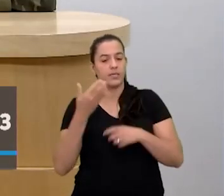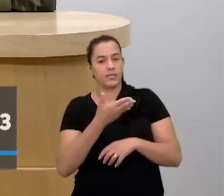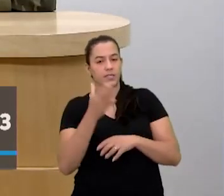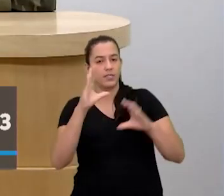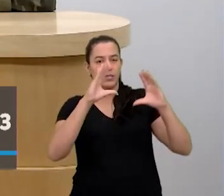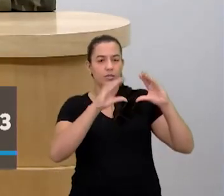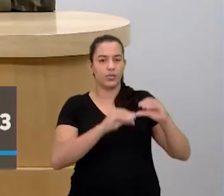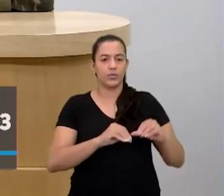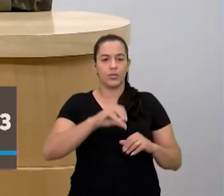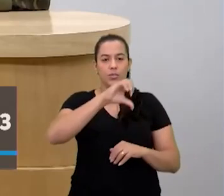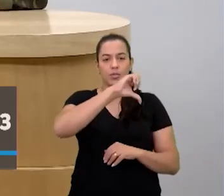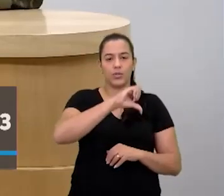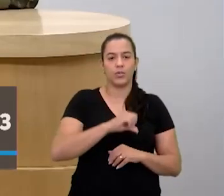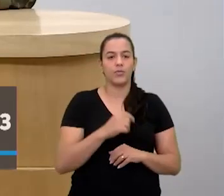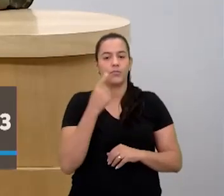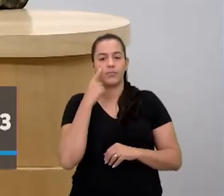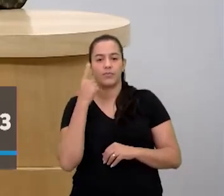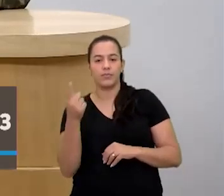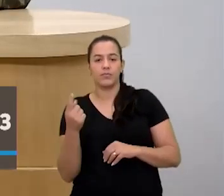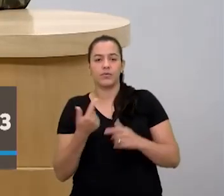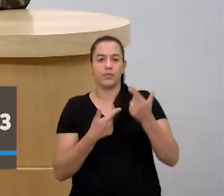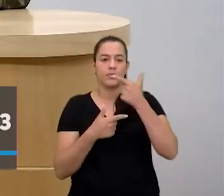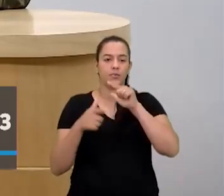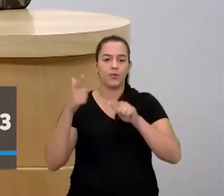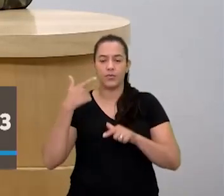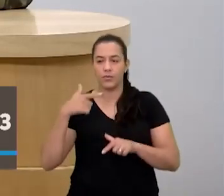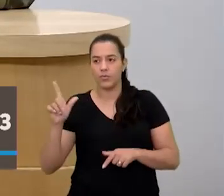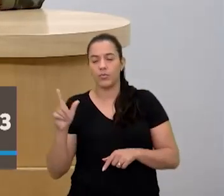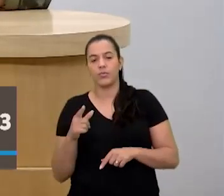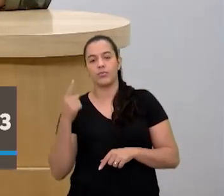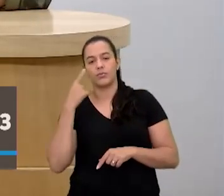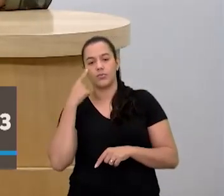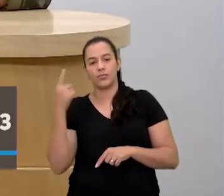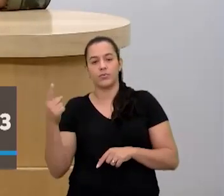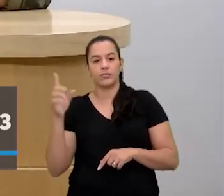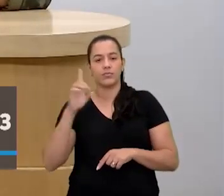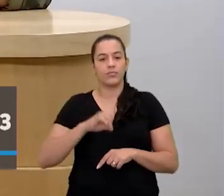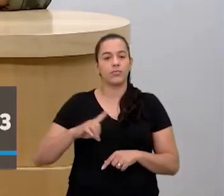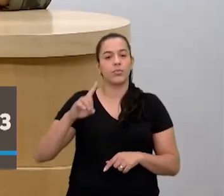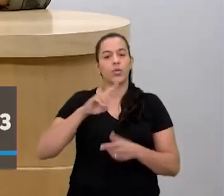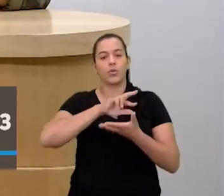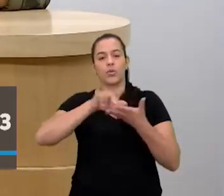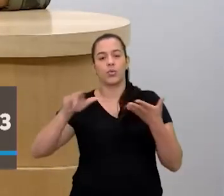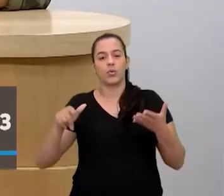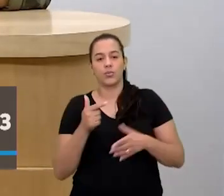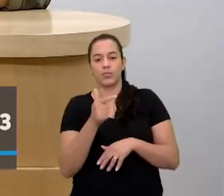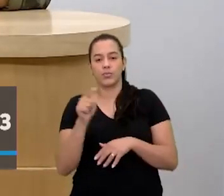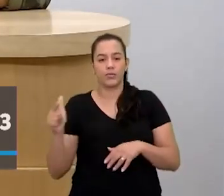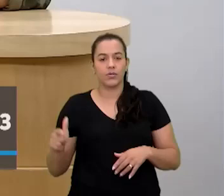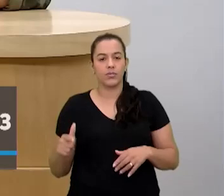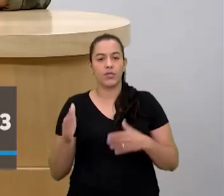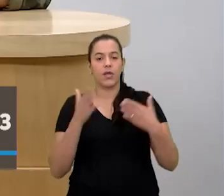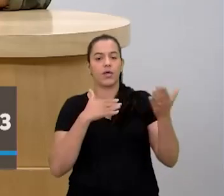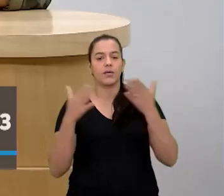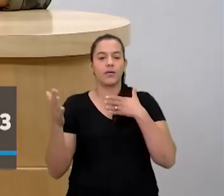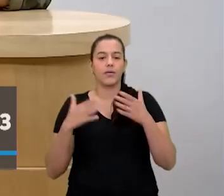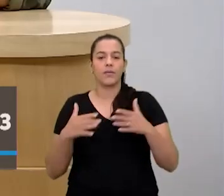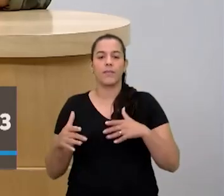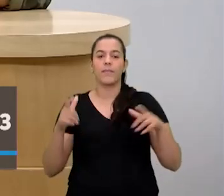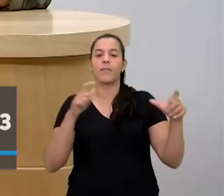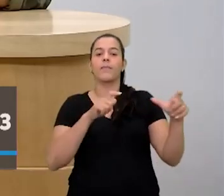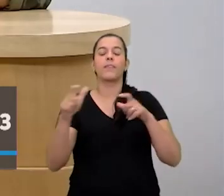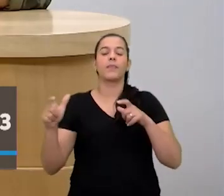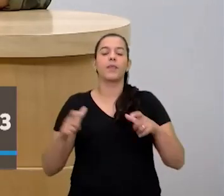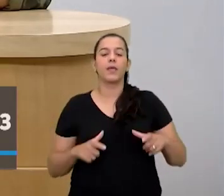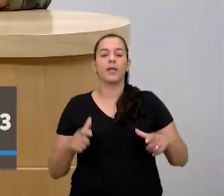lá naquele canal da novela, naquele outro que passa no canal do cara que era de domingo, agora não é mais domingo, naquela TV pública.